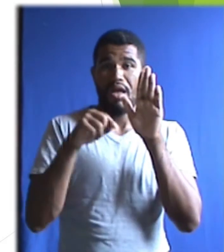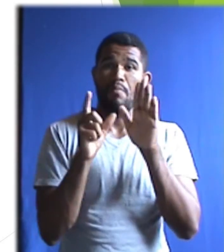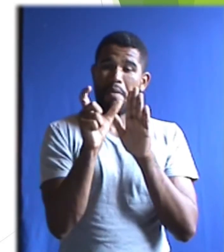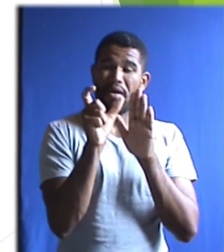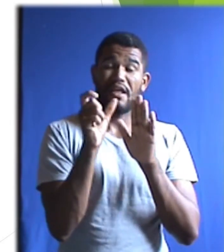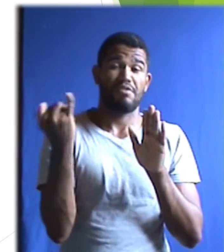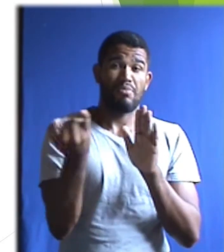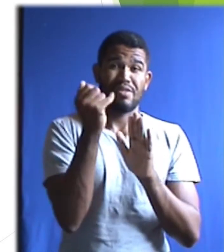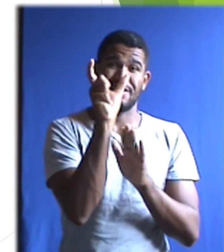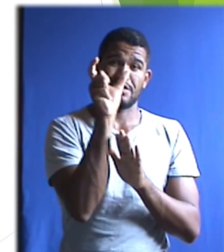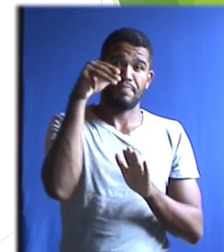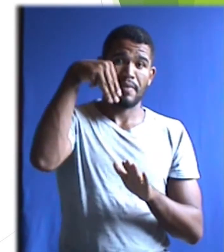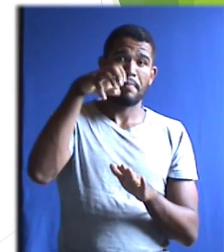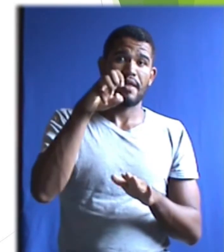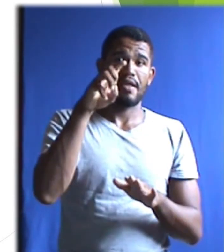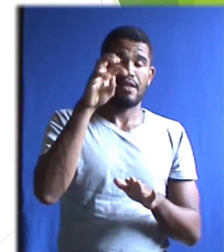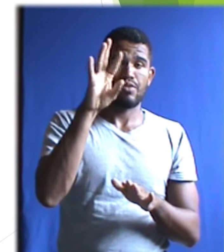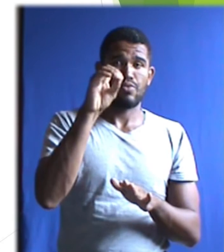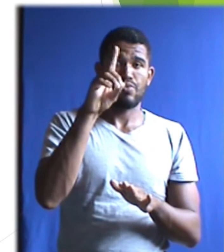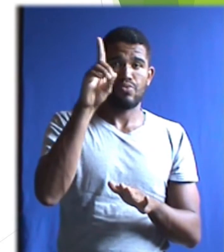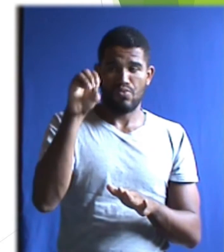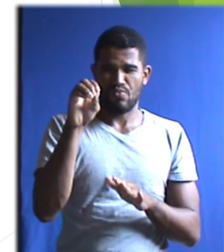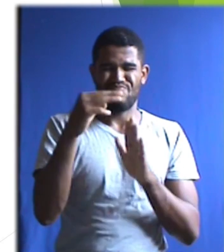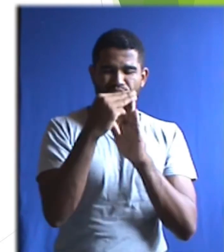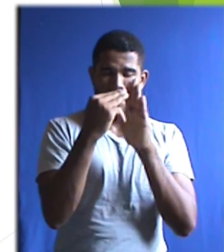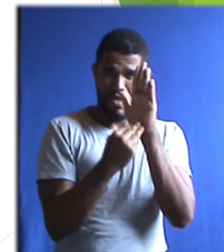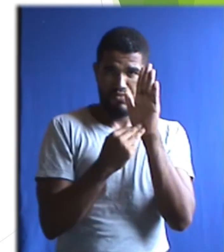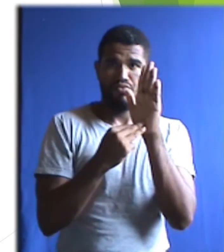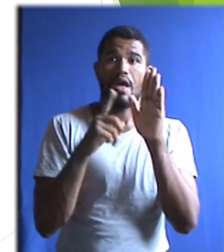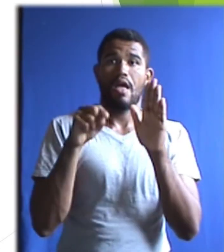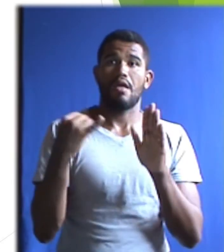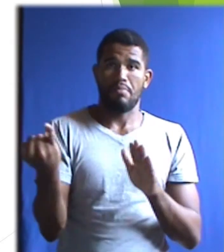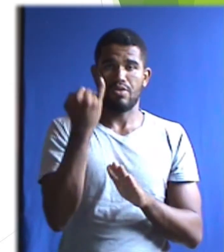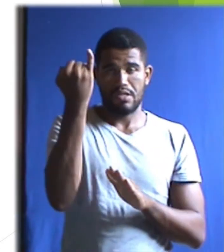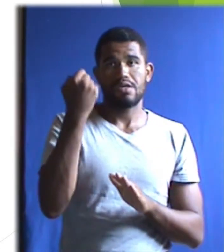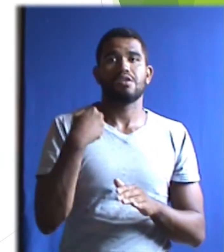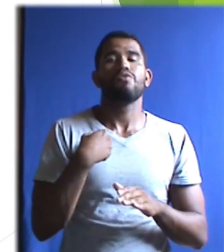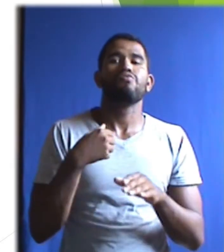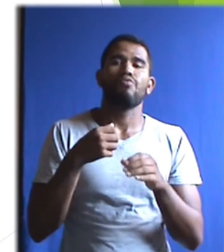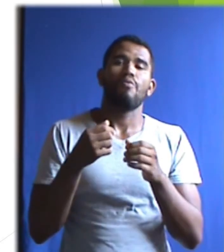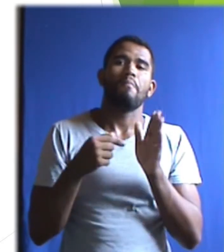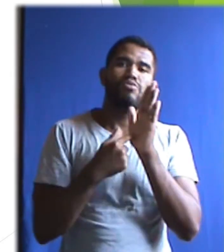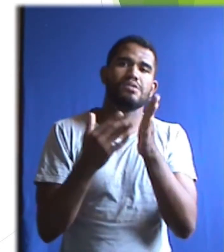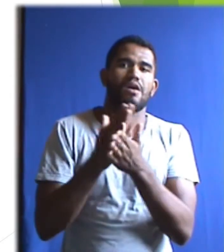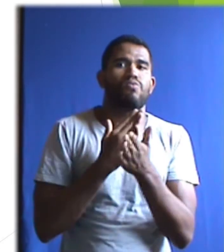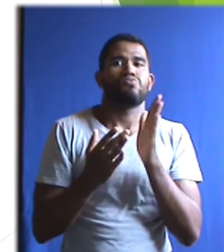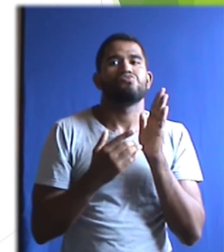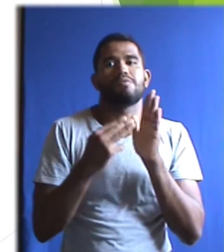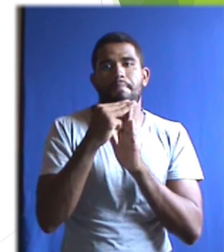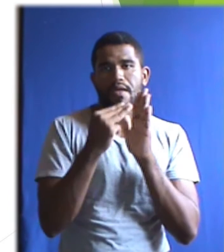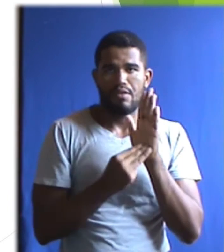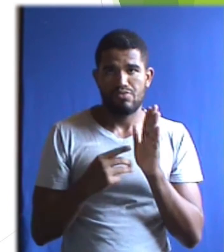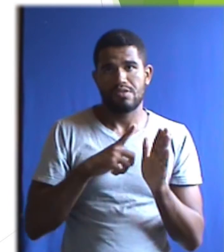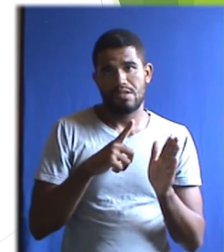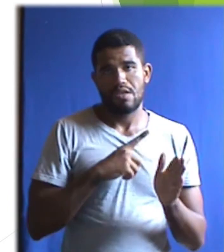palavra muito pesada na nossa disciplina, a gente vai entrar especificamente na essência dessa palavra, aprender alguns tipos de métodos existentes, tá